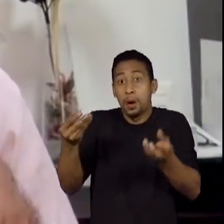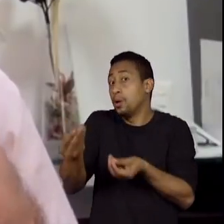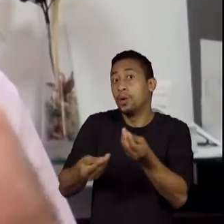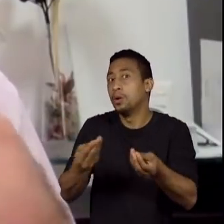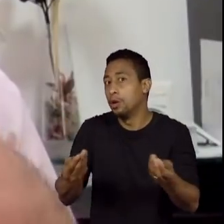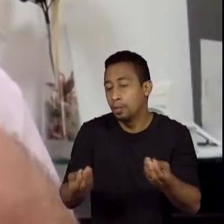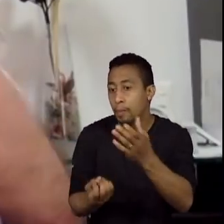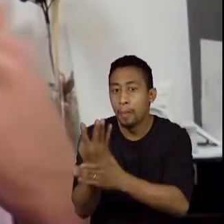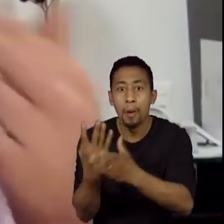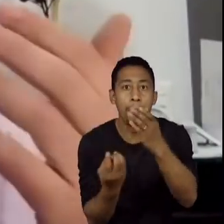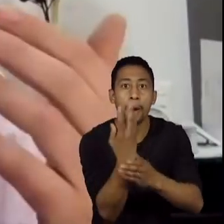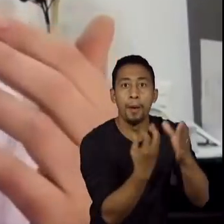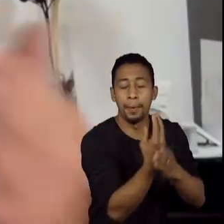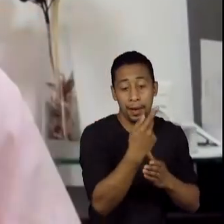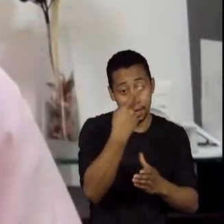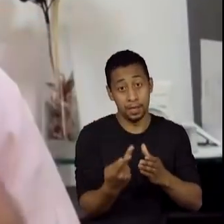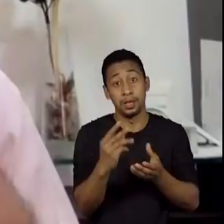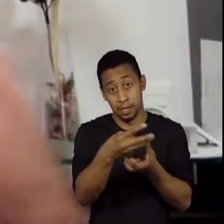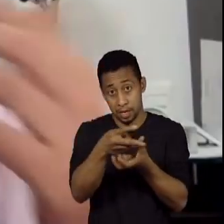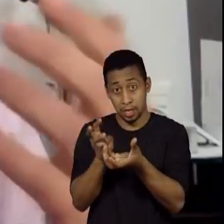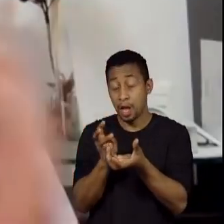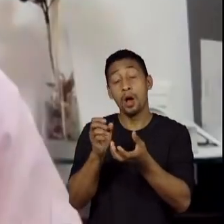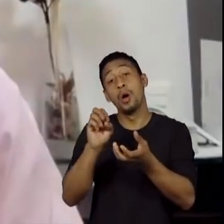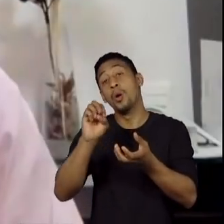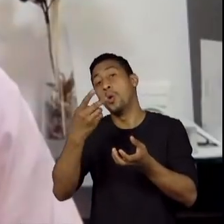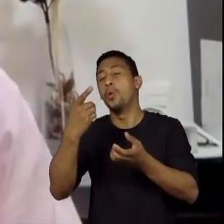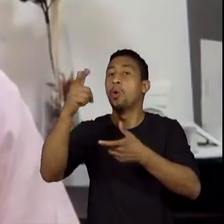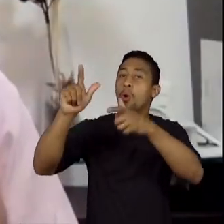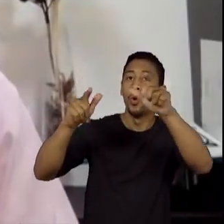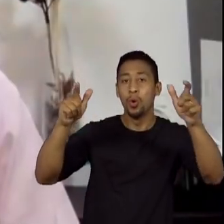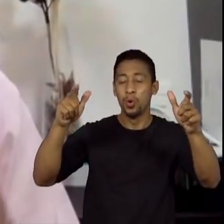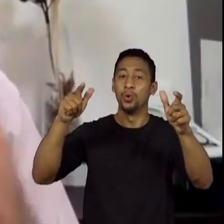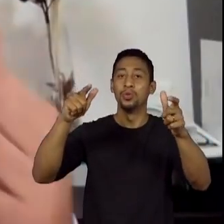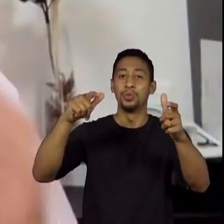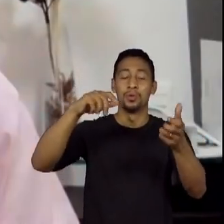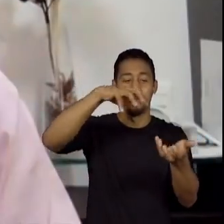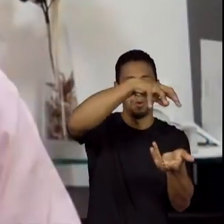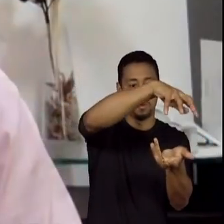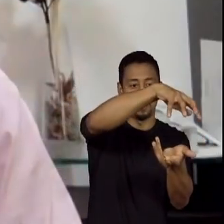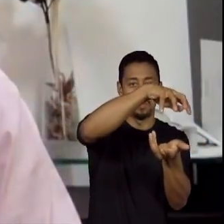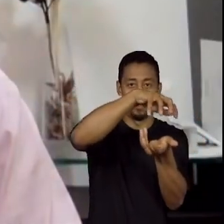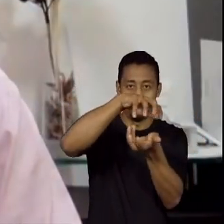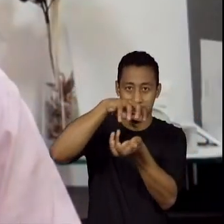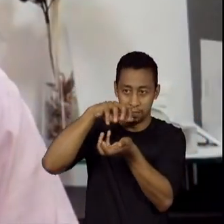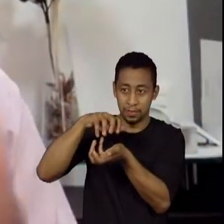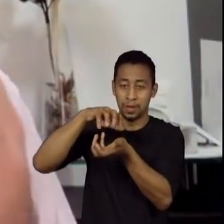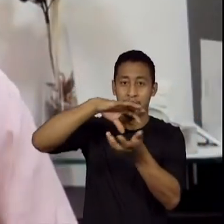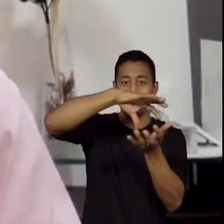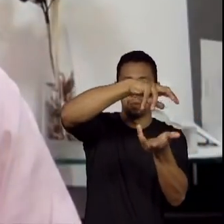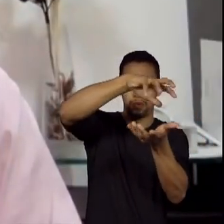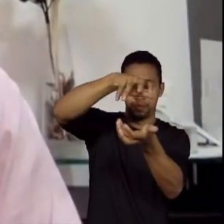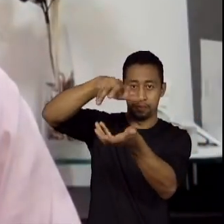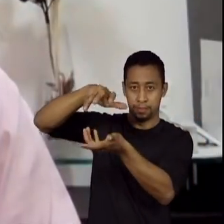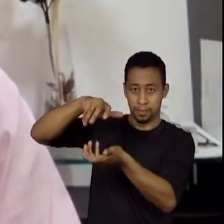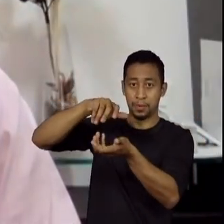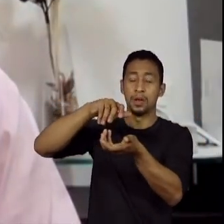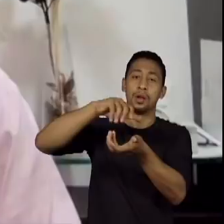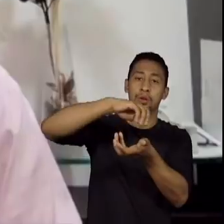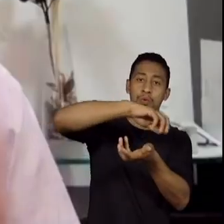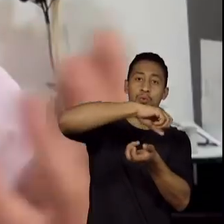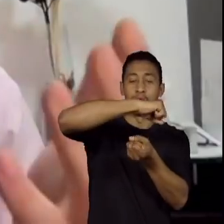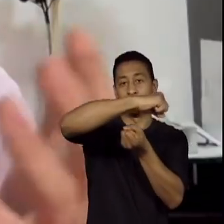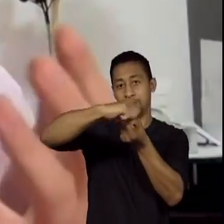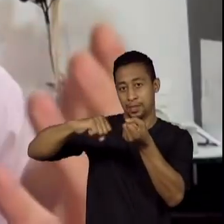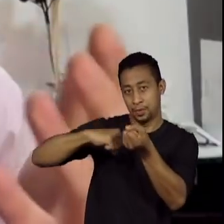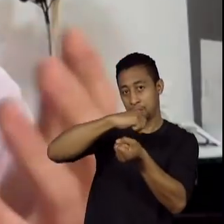na Terra, seja possivelmente em outros planetas do Sistema Solar e além, e qual é o futuro da vida no universo. Então